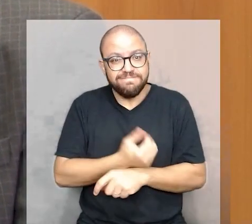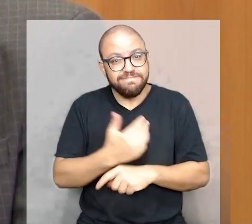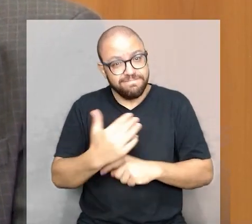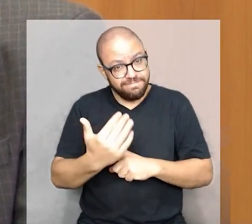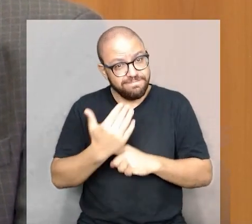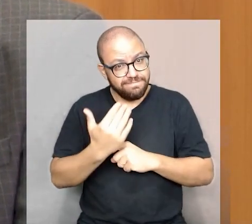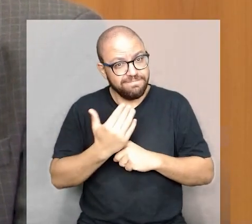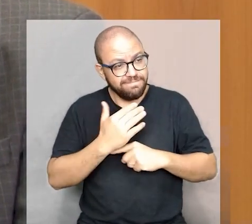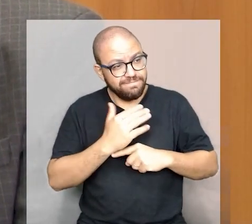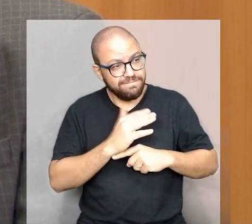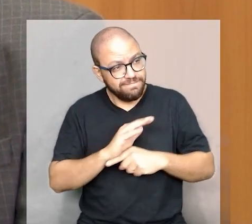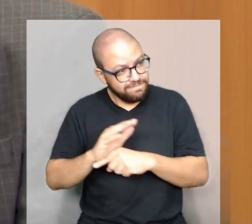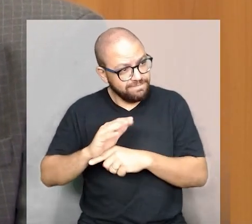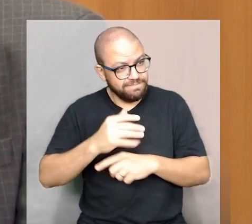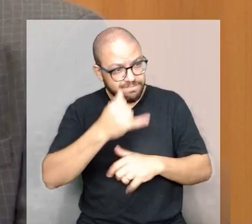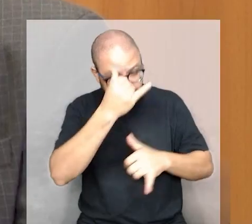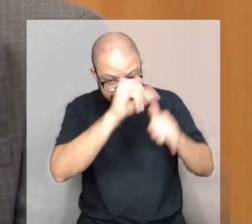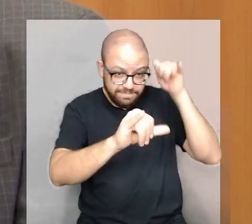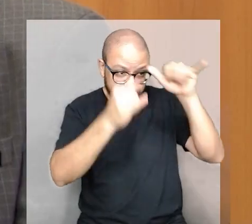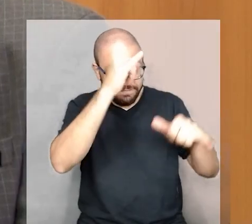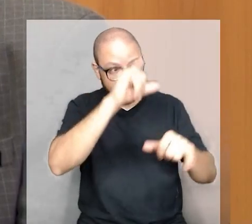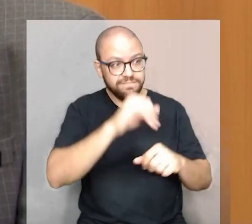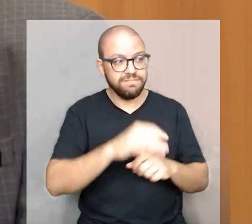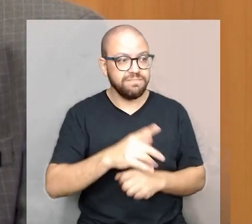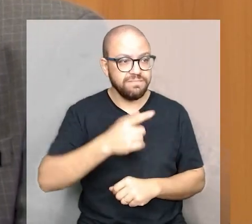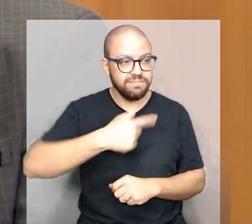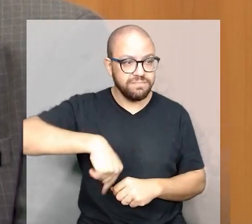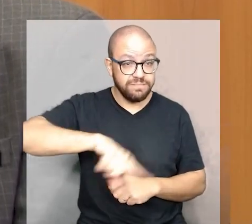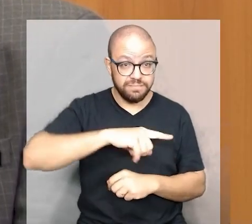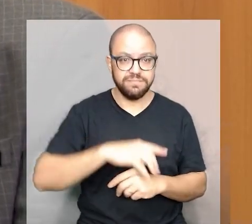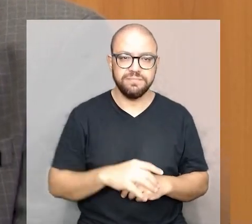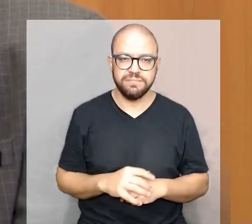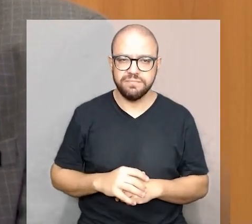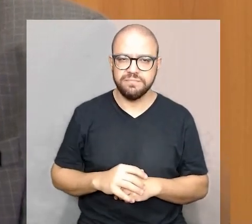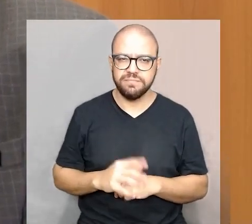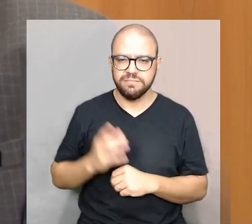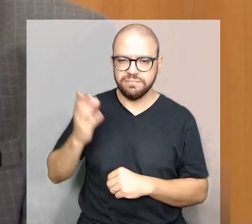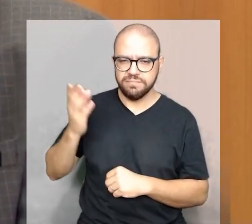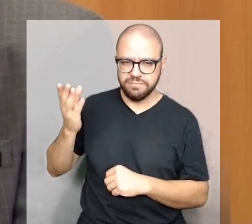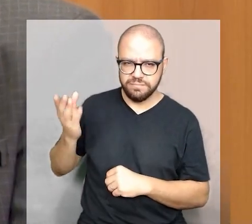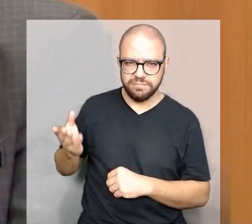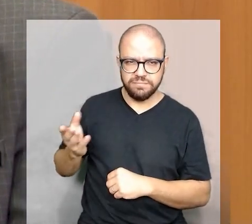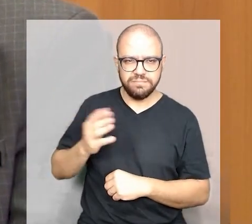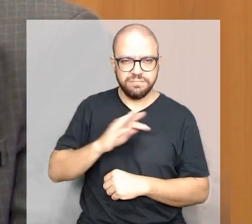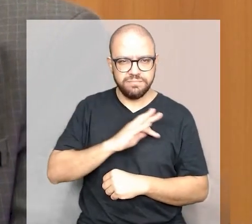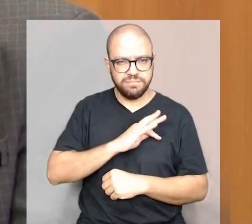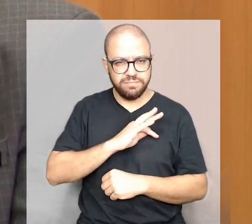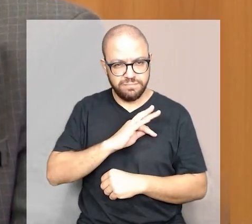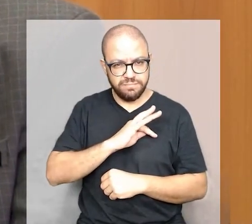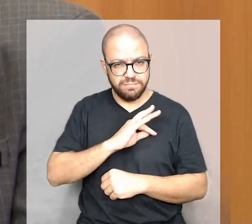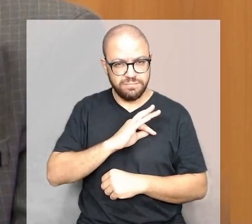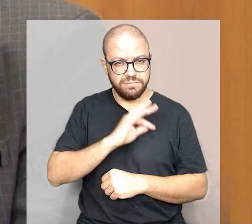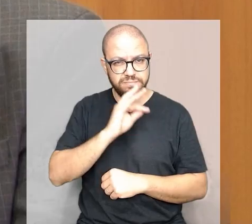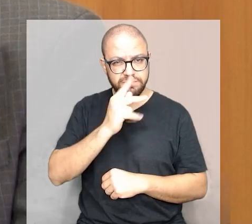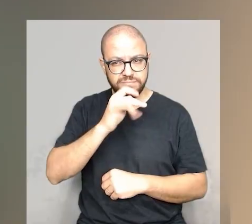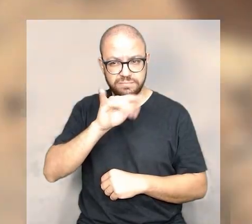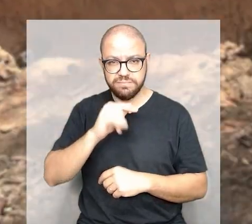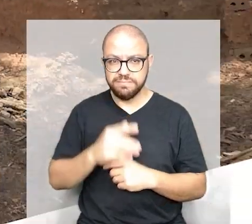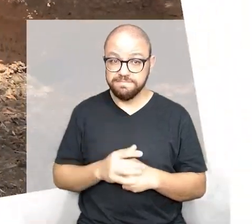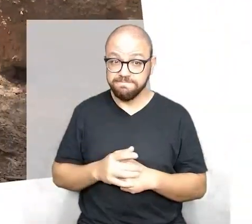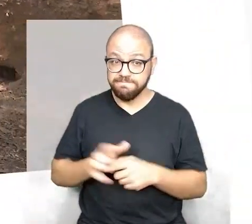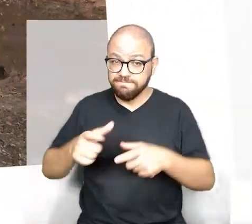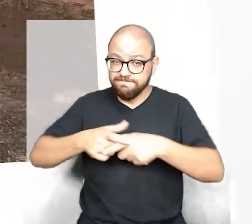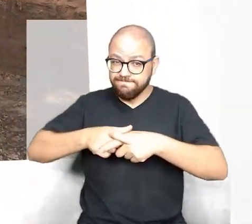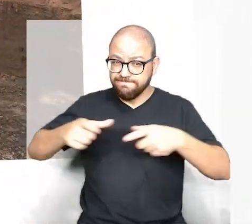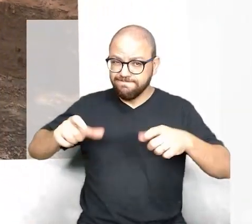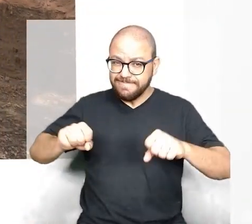um aceno, né, para que isso seja mudado e que a gente possa voltar a contar com a Polícia Rodoviária Federal nessas operações. Um dos